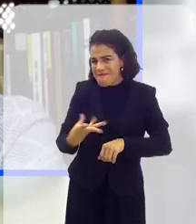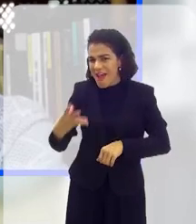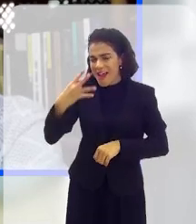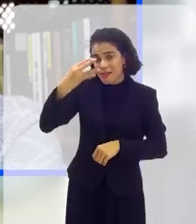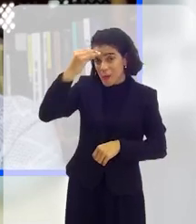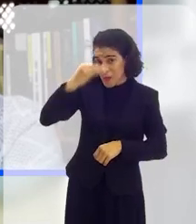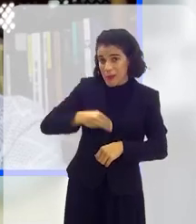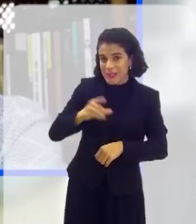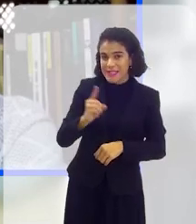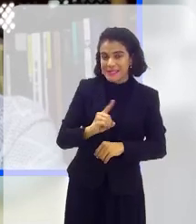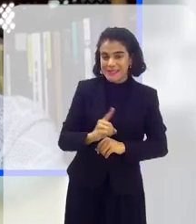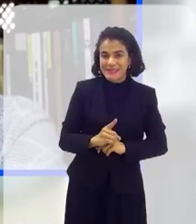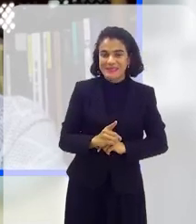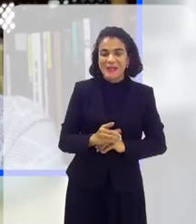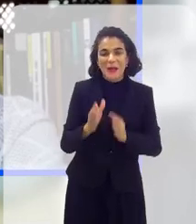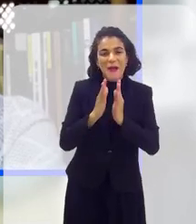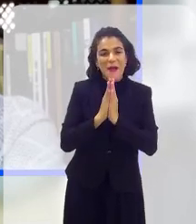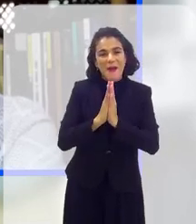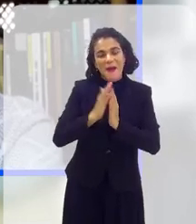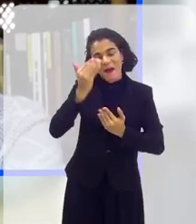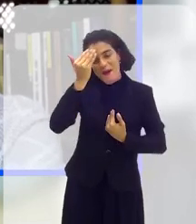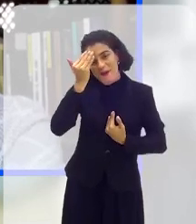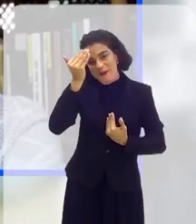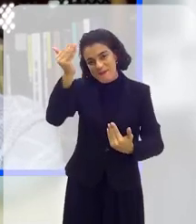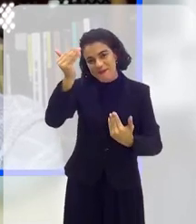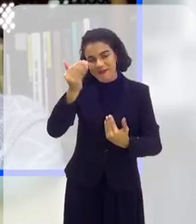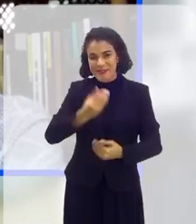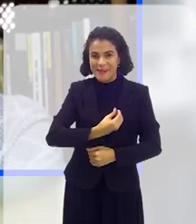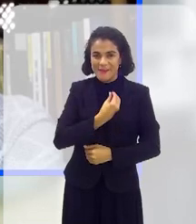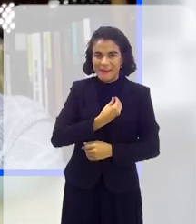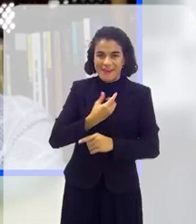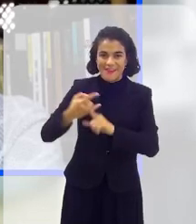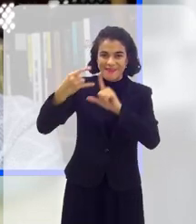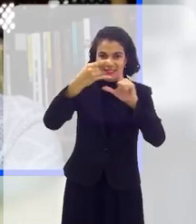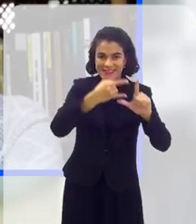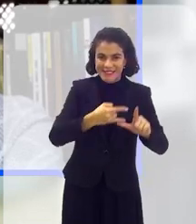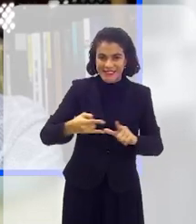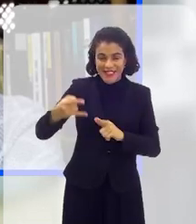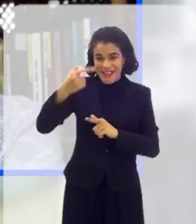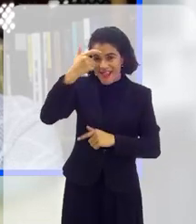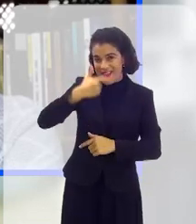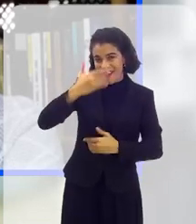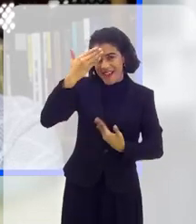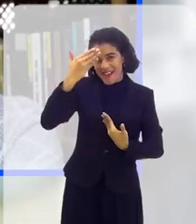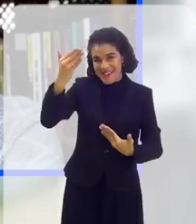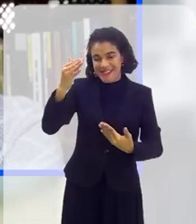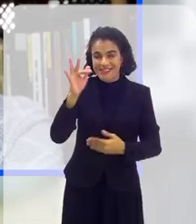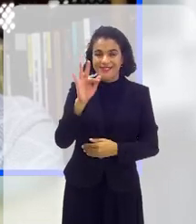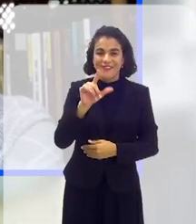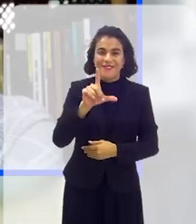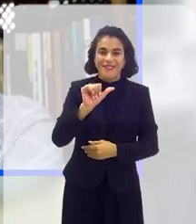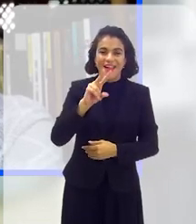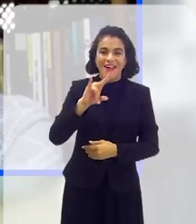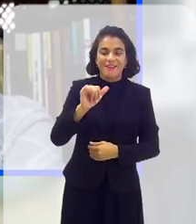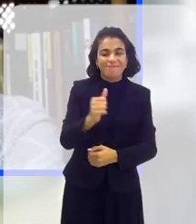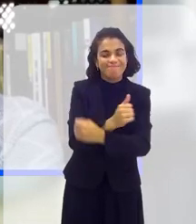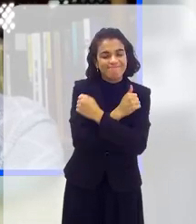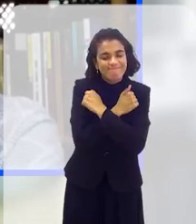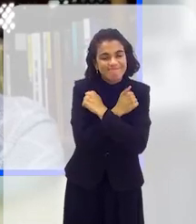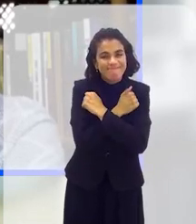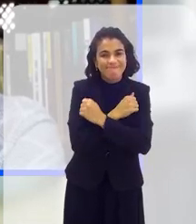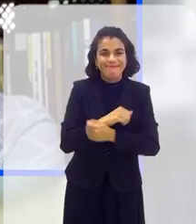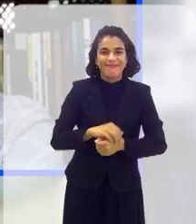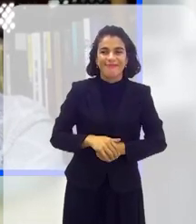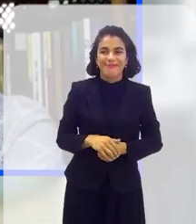escreva, reescreva e persista, né? É, Isso. muito obrigada pela participação de vocês, viu? Eu que agradeço. Muito